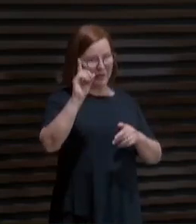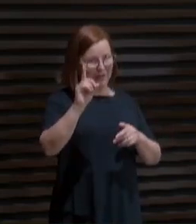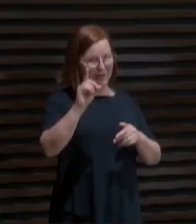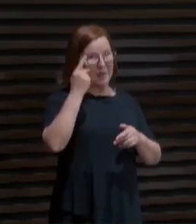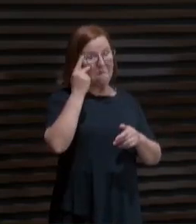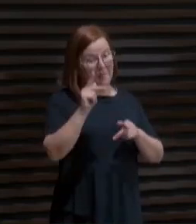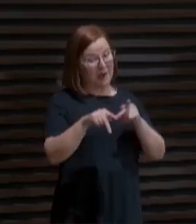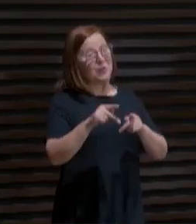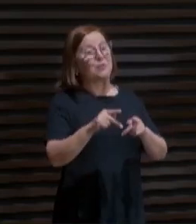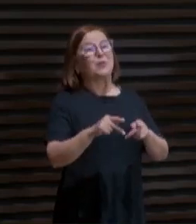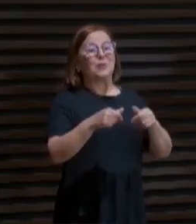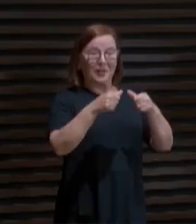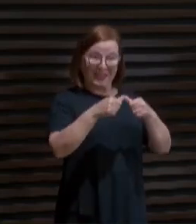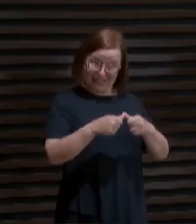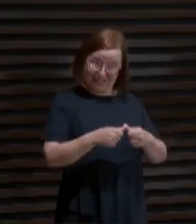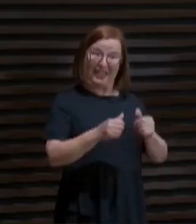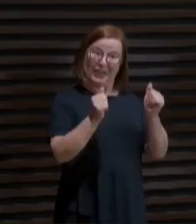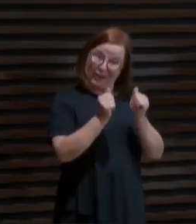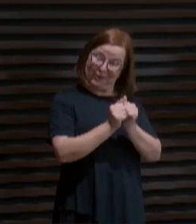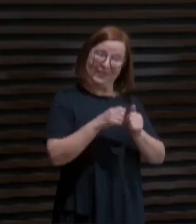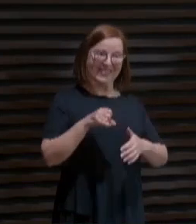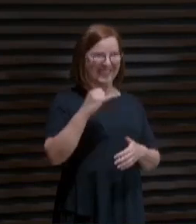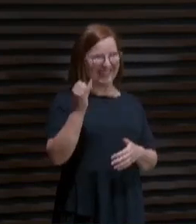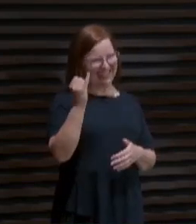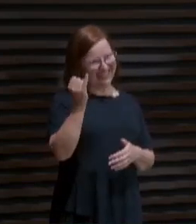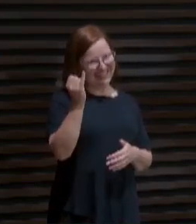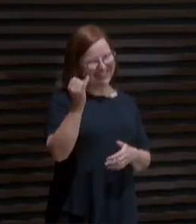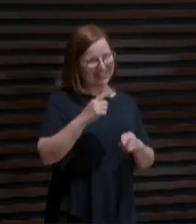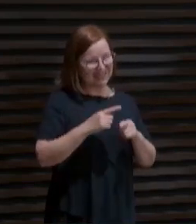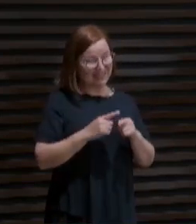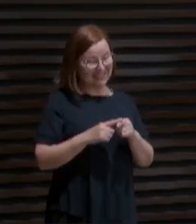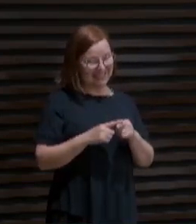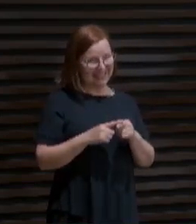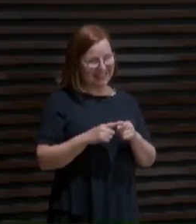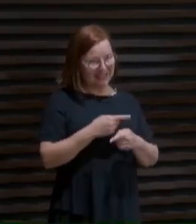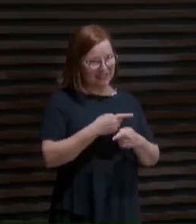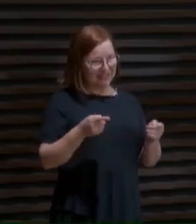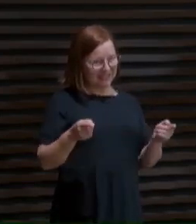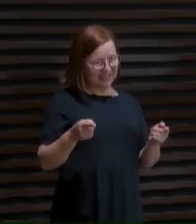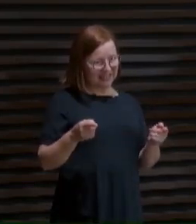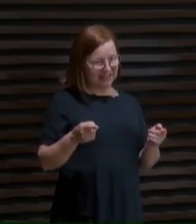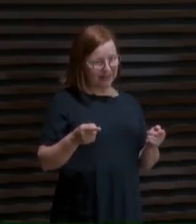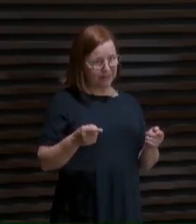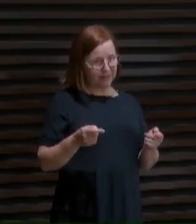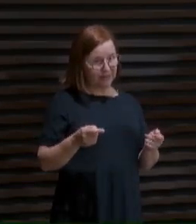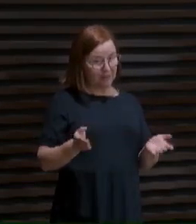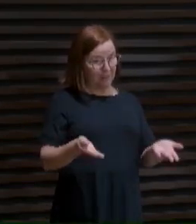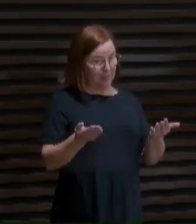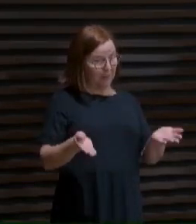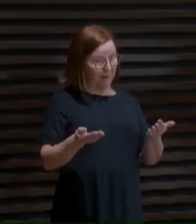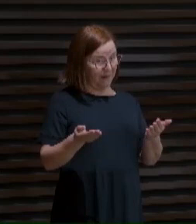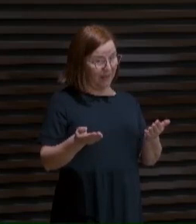reunião. É importante, porque aí você vai ser edificado, você